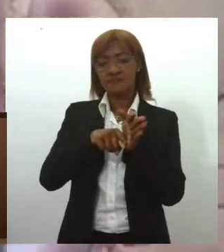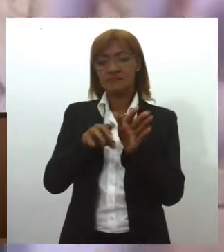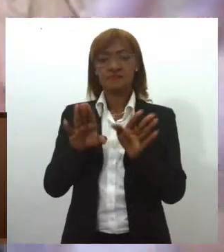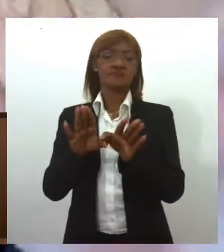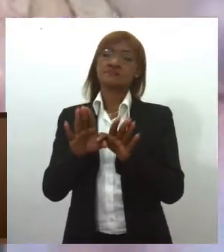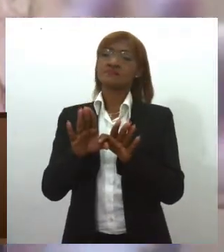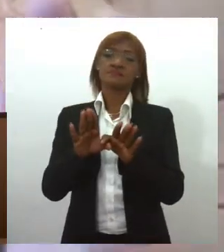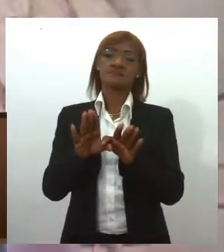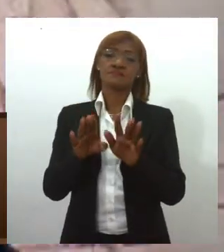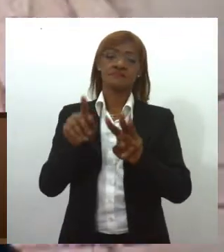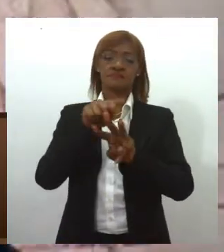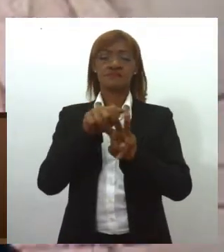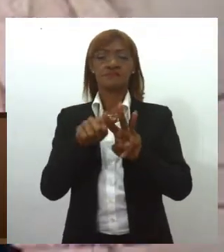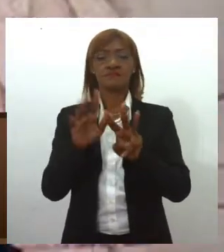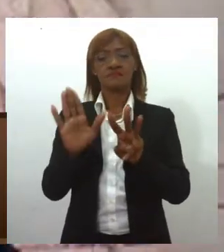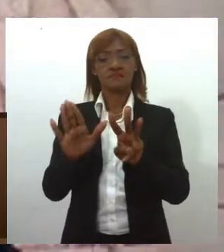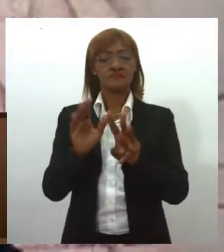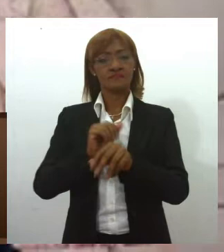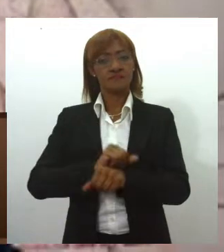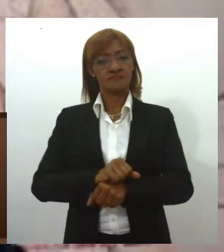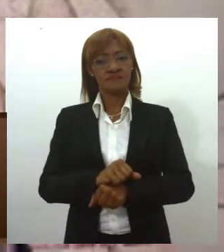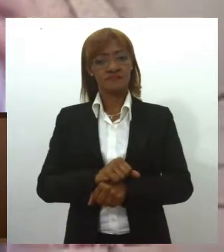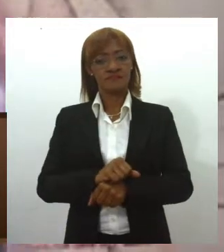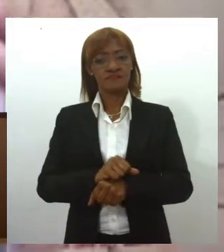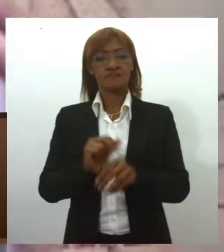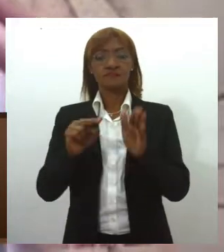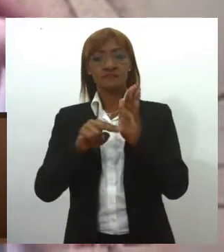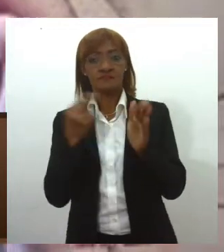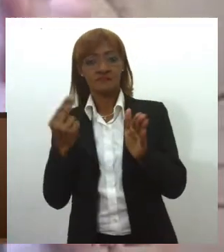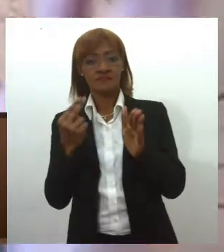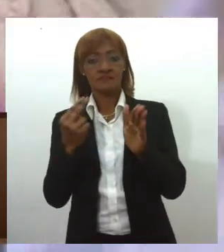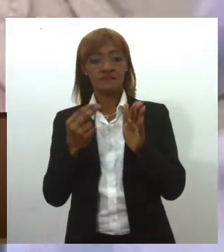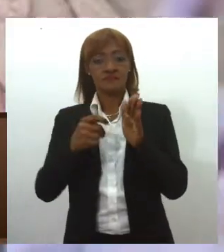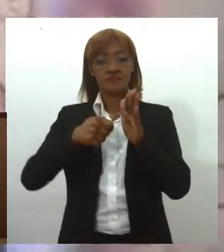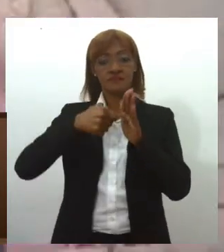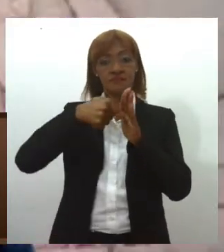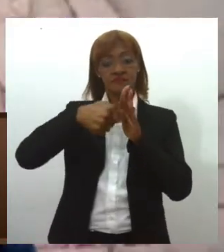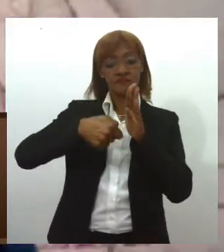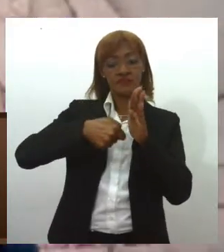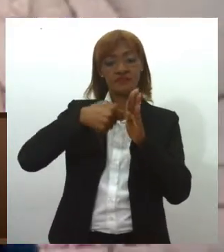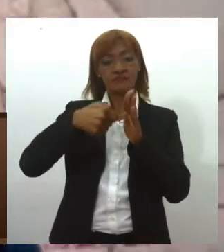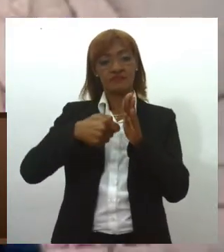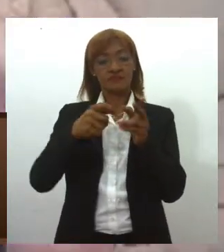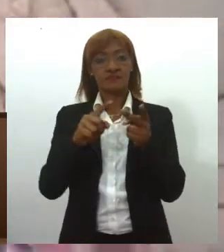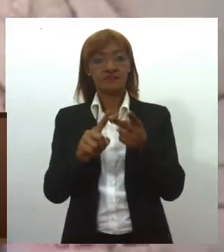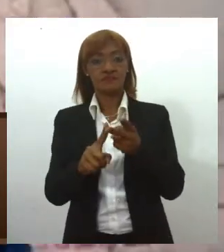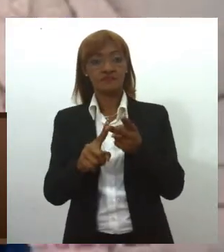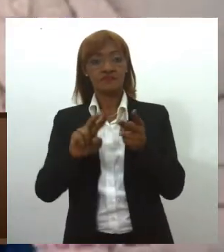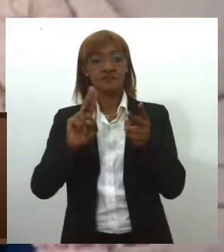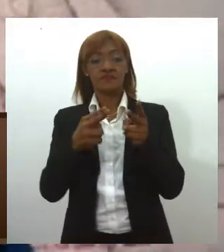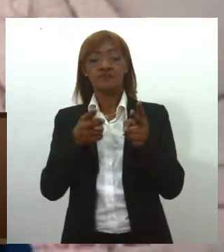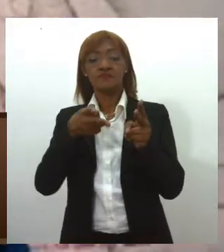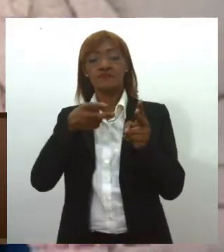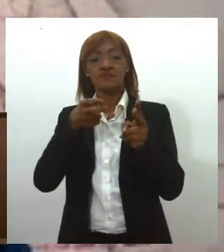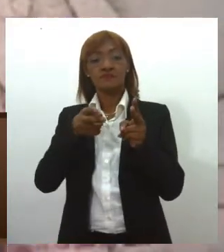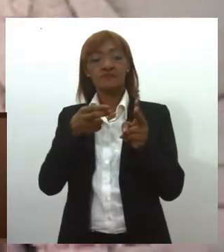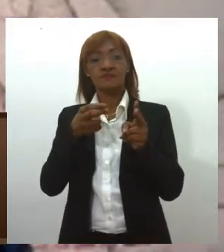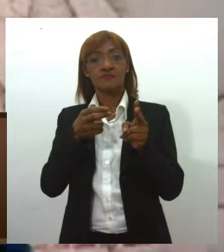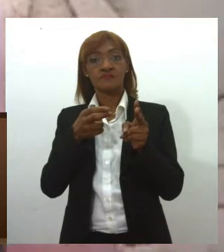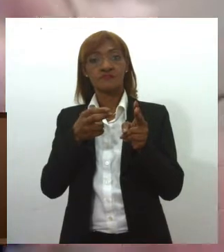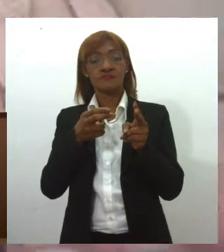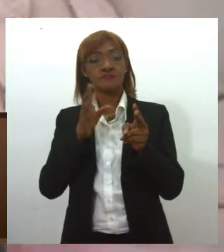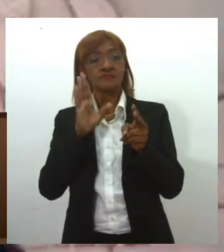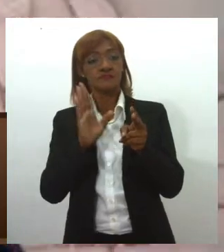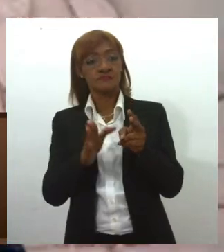essas três abordagens terapêuticas: cirurgia, radioterapia ou a observação vigilante, né? A